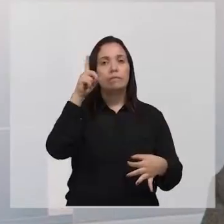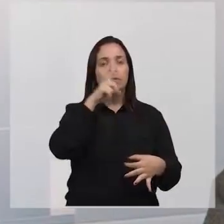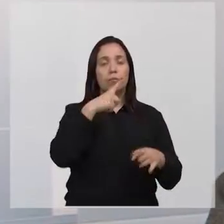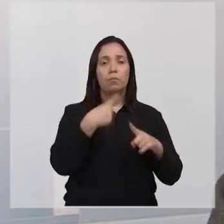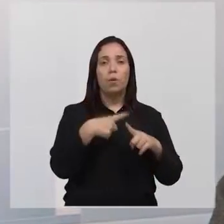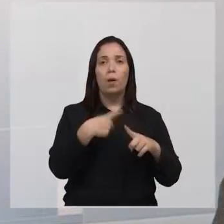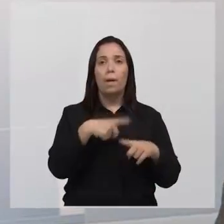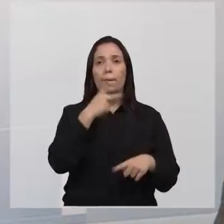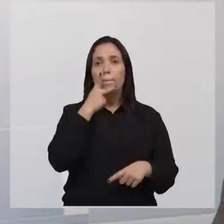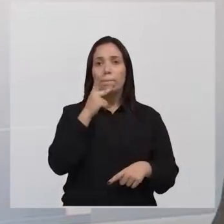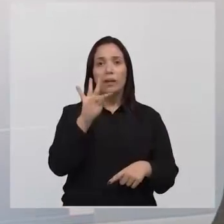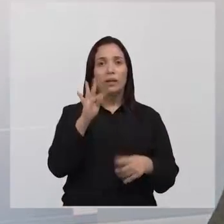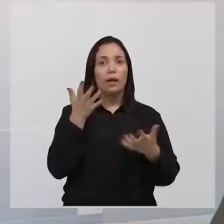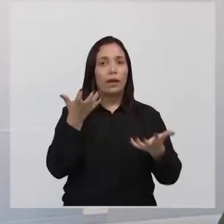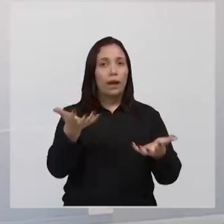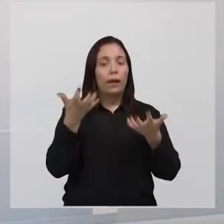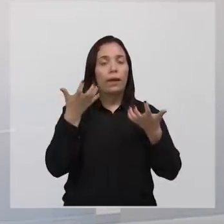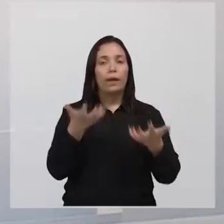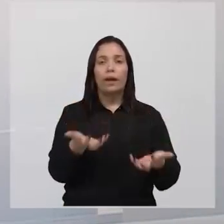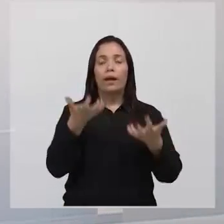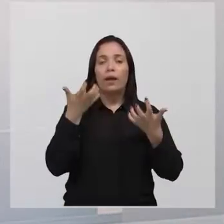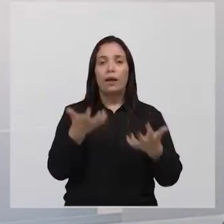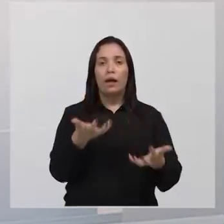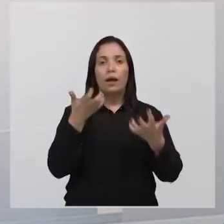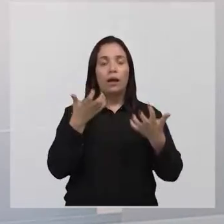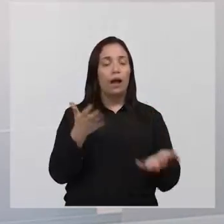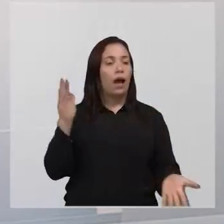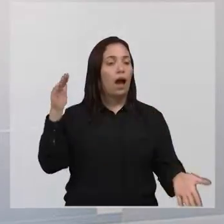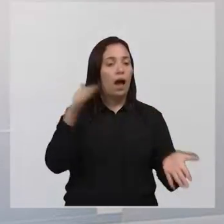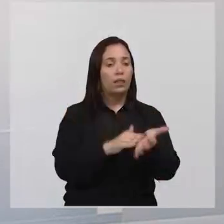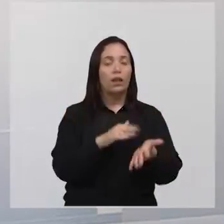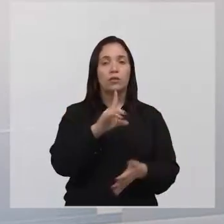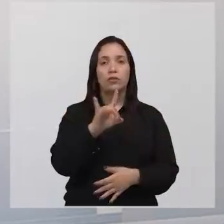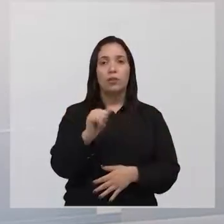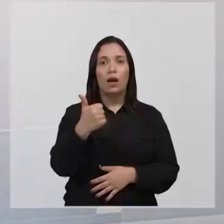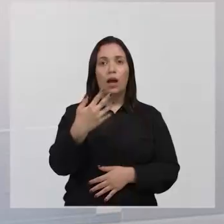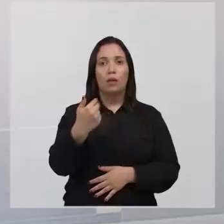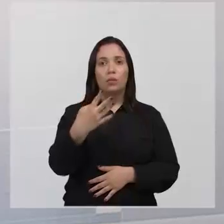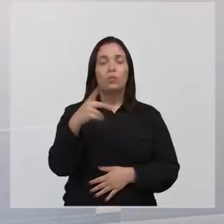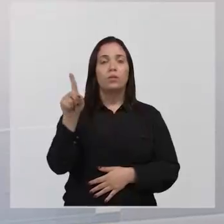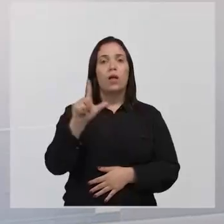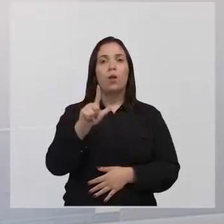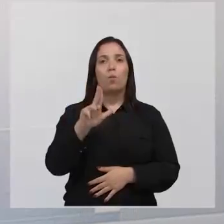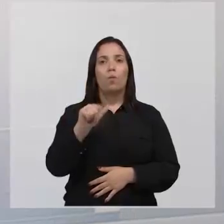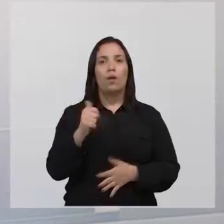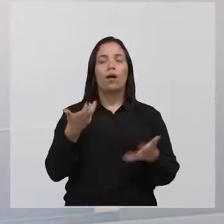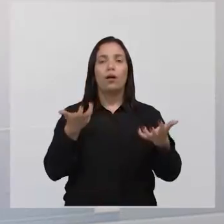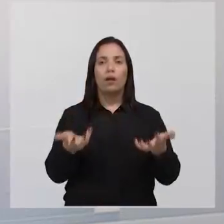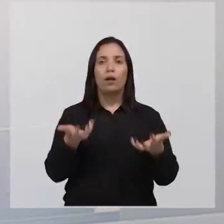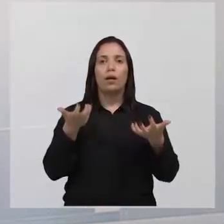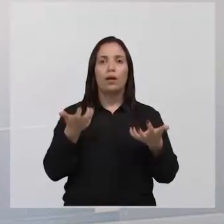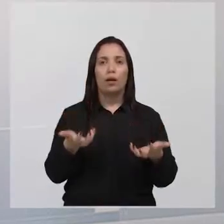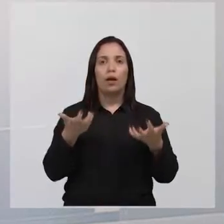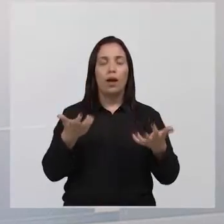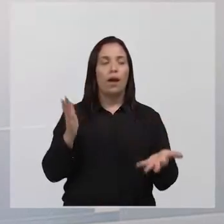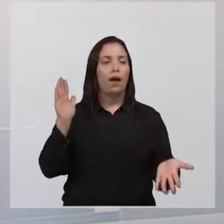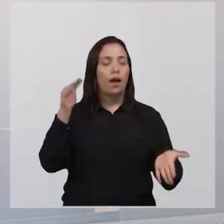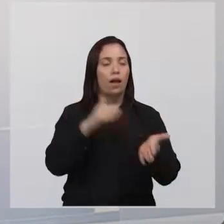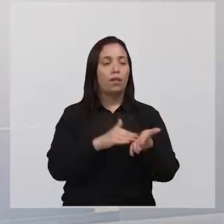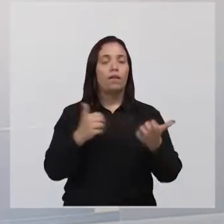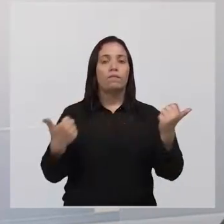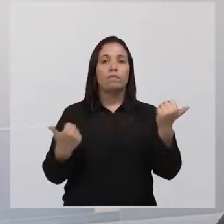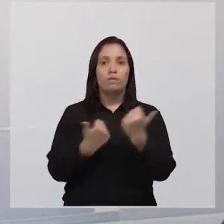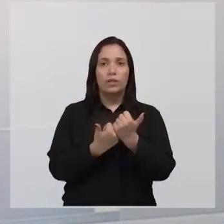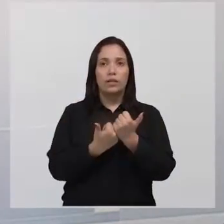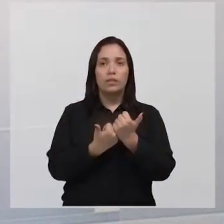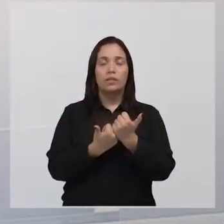porque o PT vai levar até o último dia de Dia prazo 14 de setembro. a candidatura do Lula e com um vice que